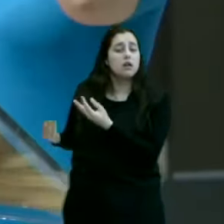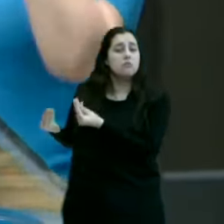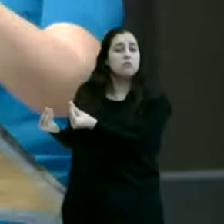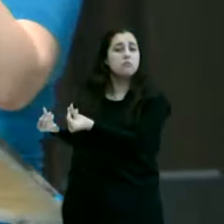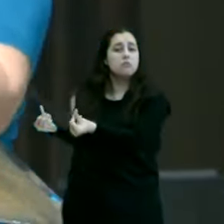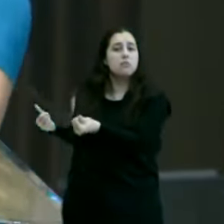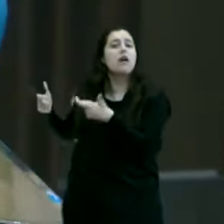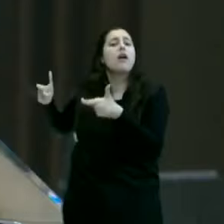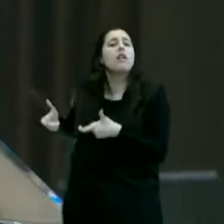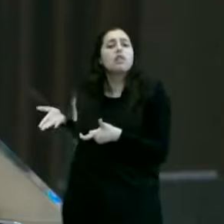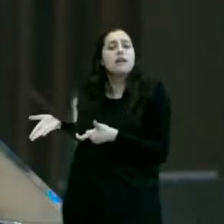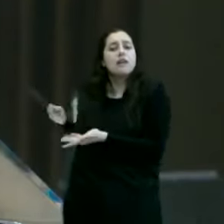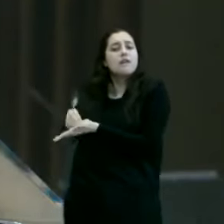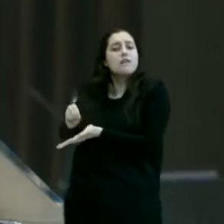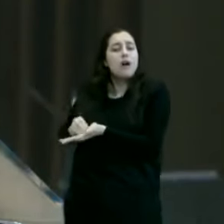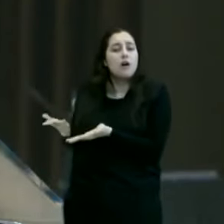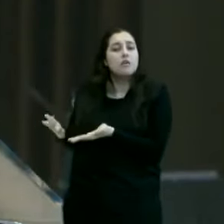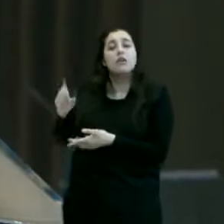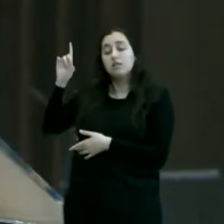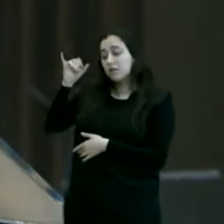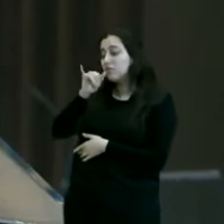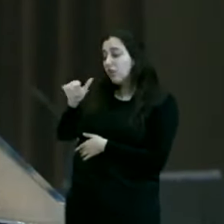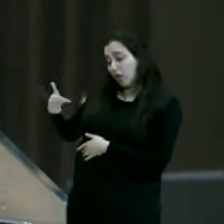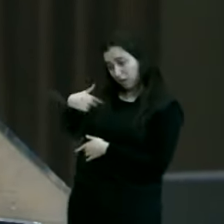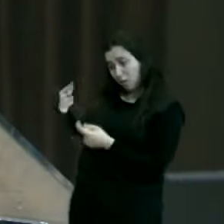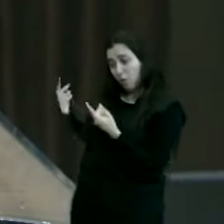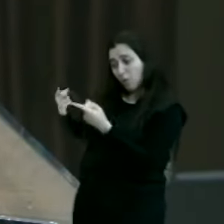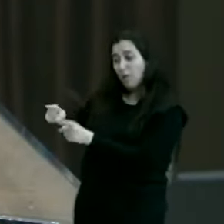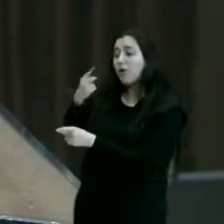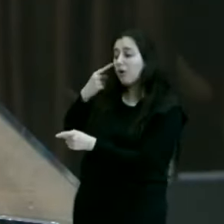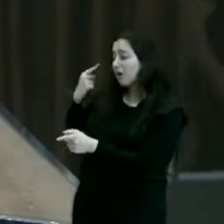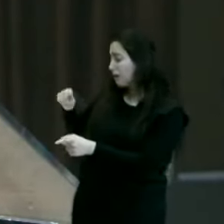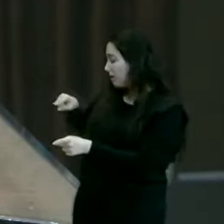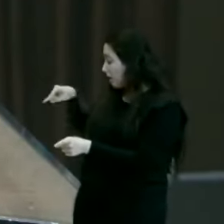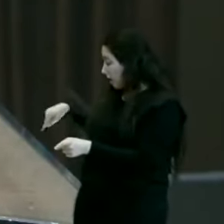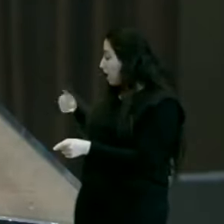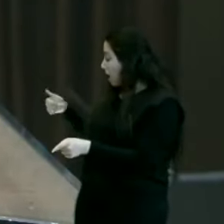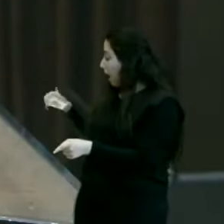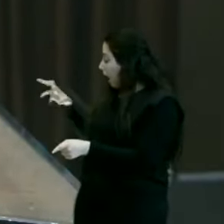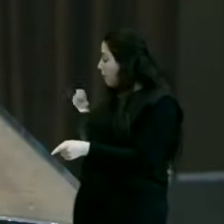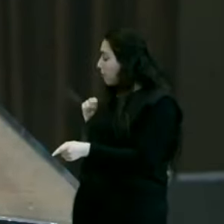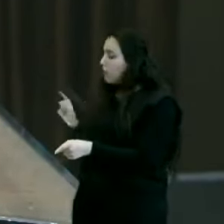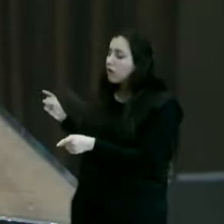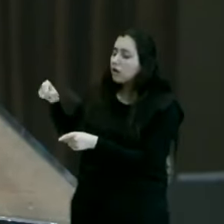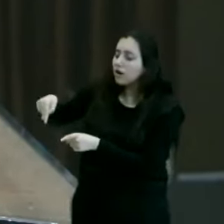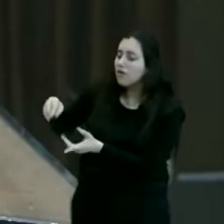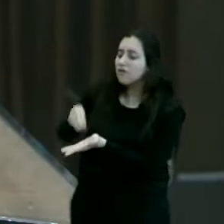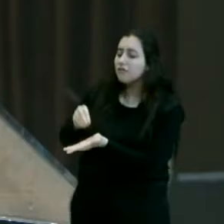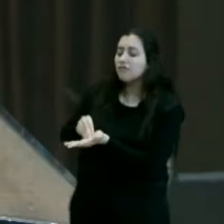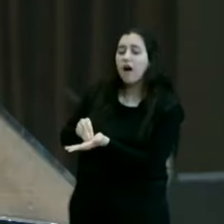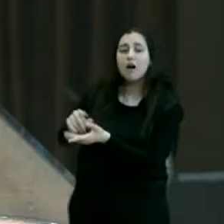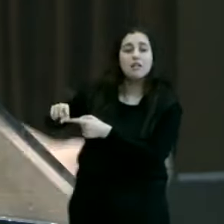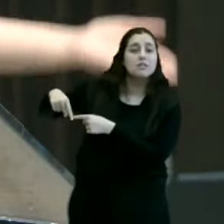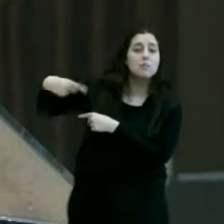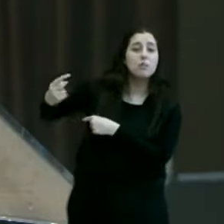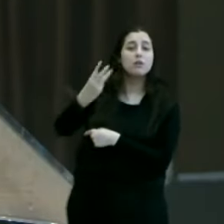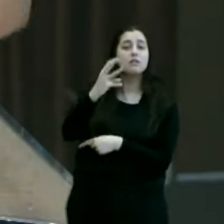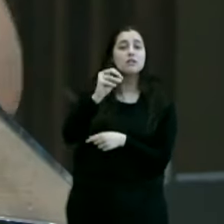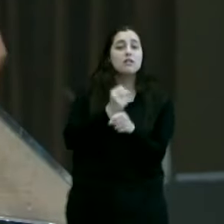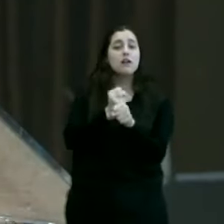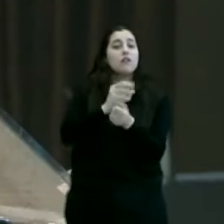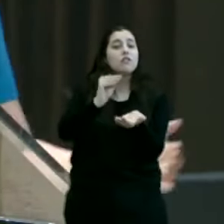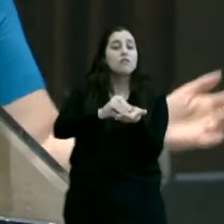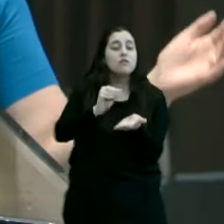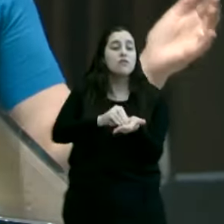ela: eu tenho uma coisa contra você, você perdeu o primeiro amor. 30 anos depois, ela